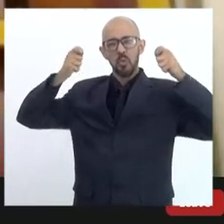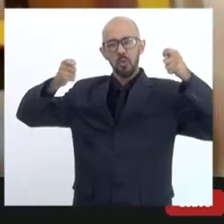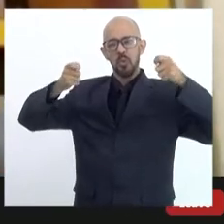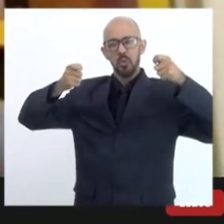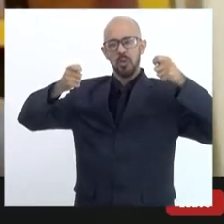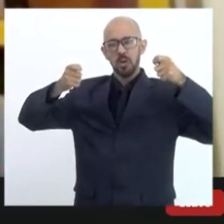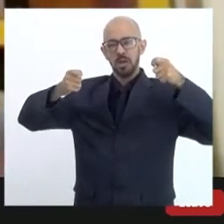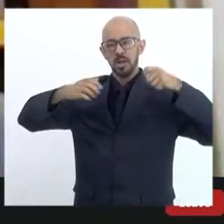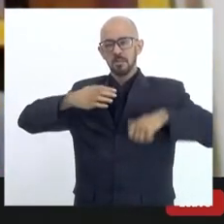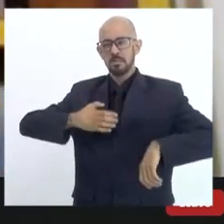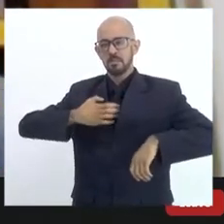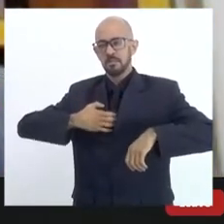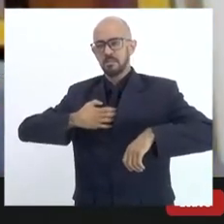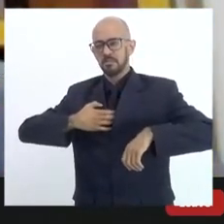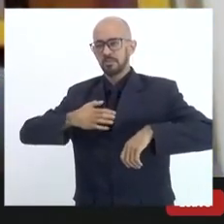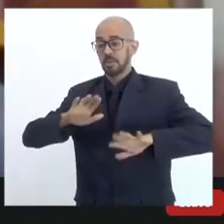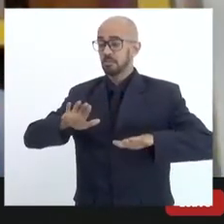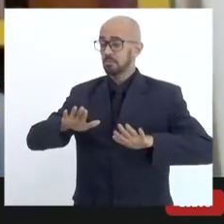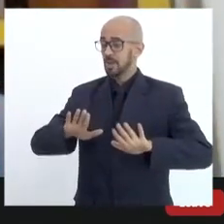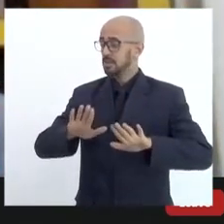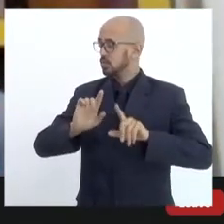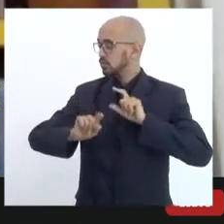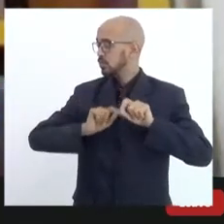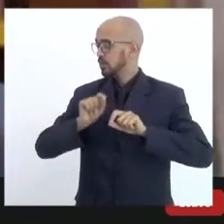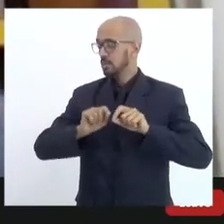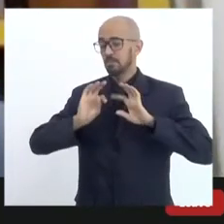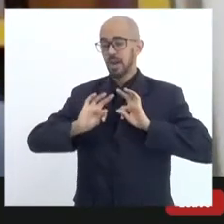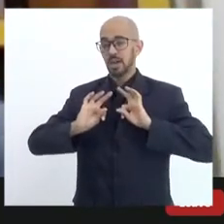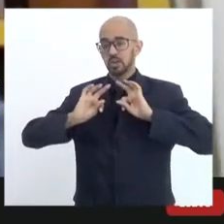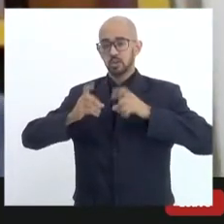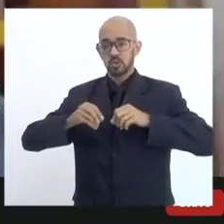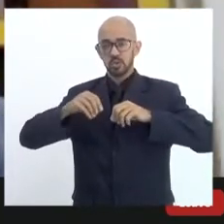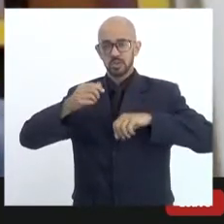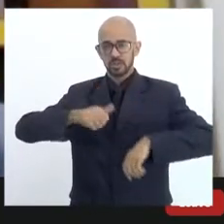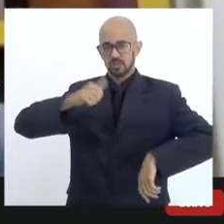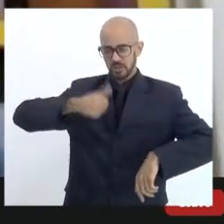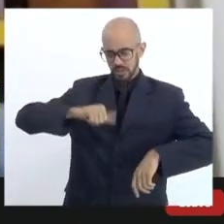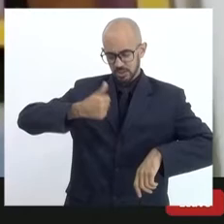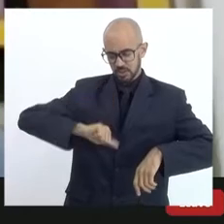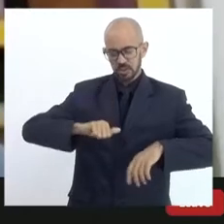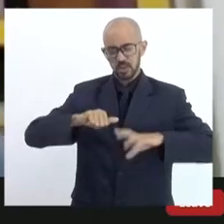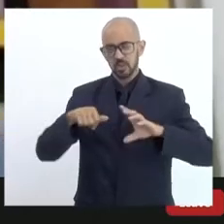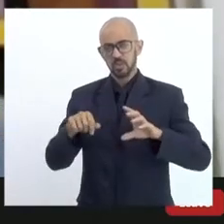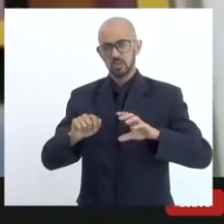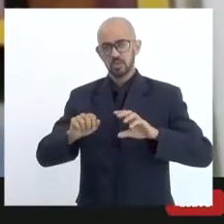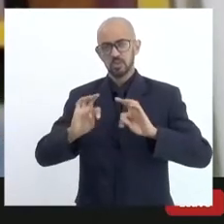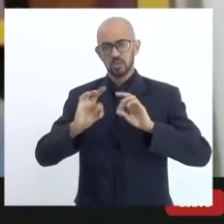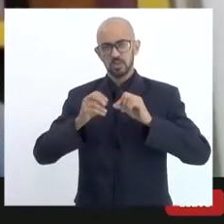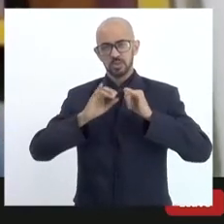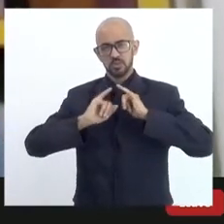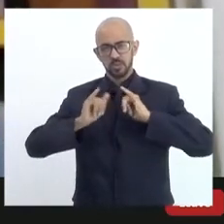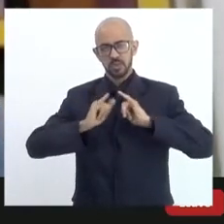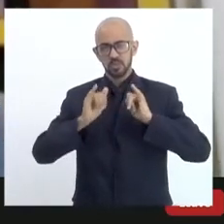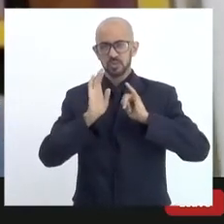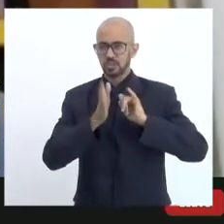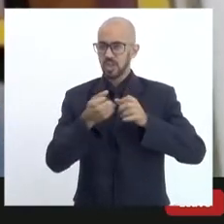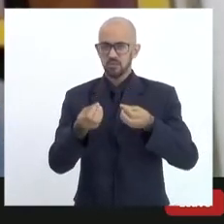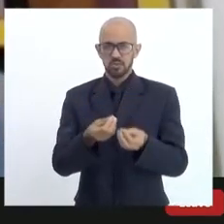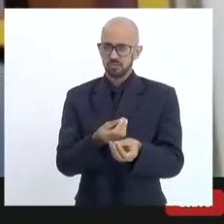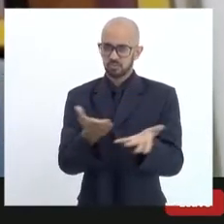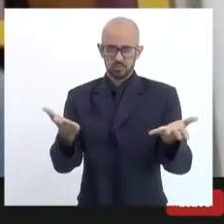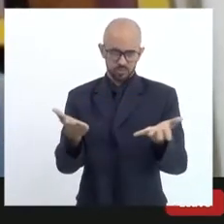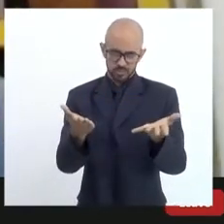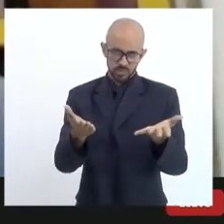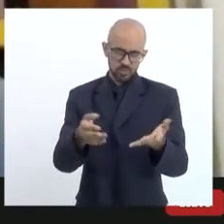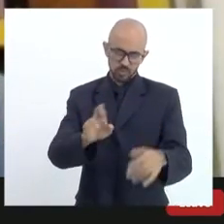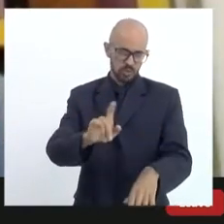Do ponto de vista acadêmico, acho que ela sabe, nós já recebemos todos os diagnósticos, todas as análises, todos os dados estão postos. Essa não é mais a grande questão.